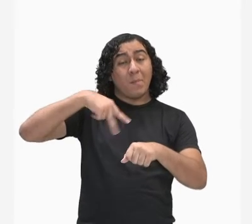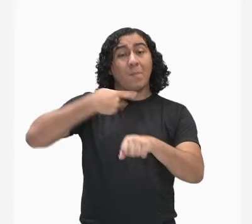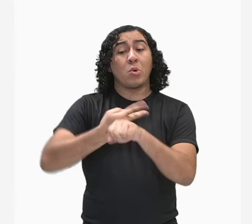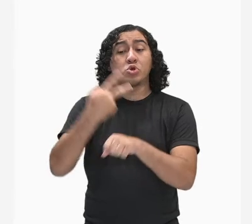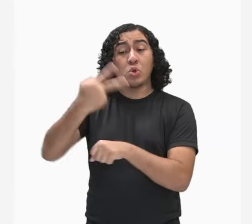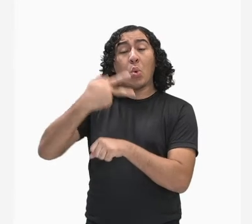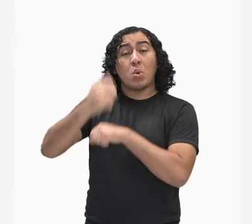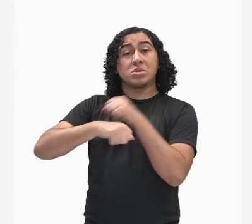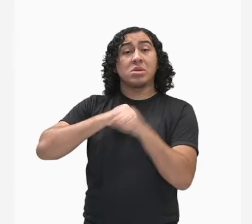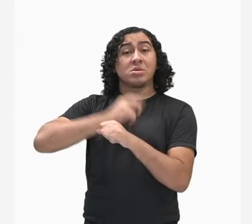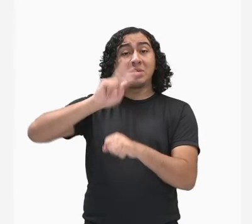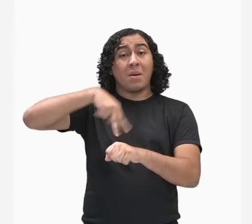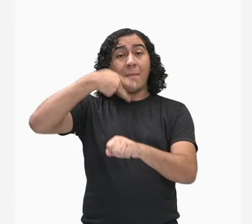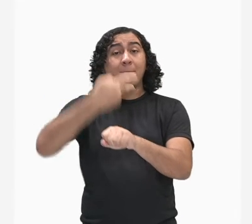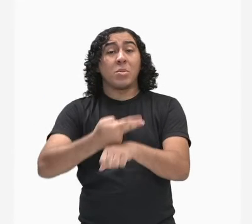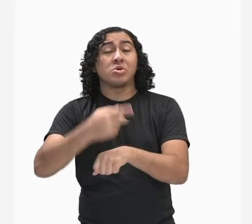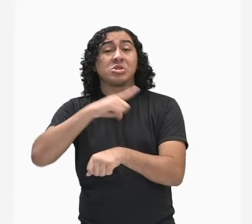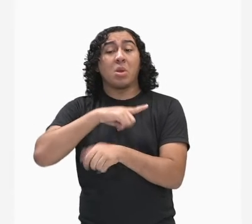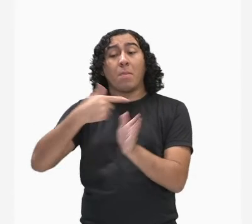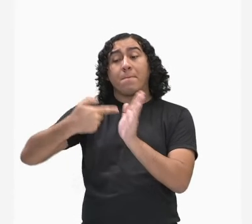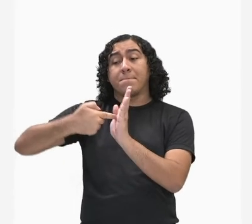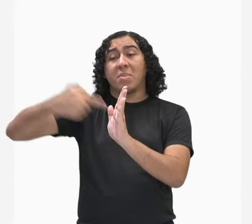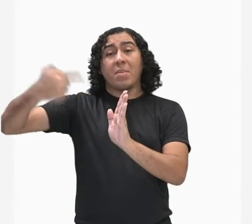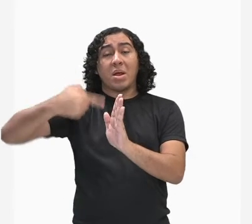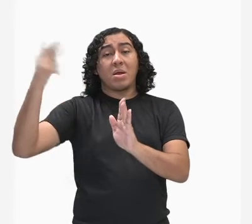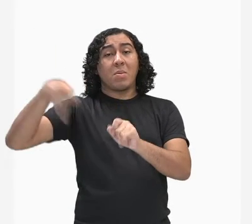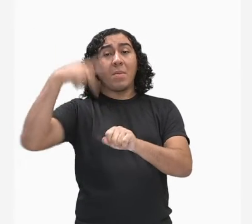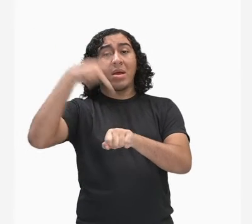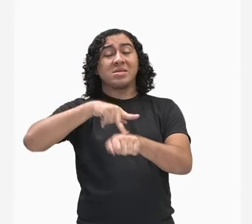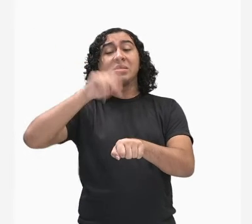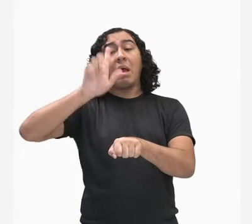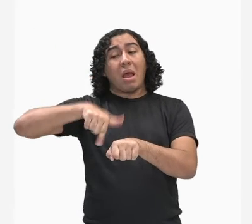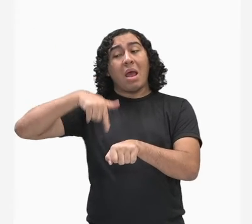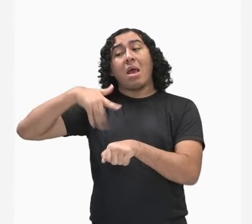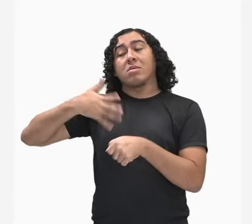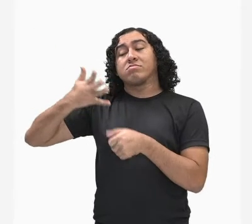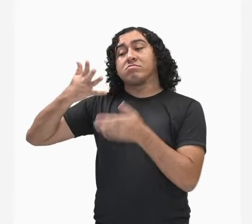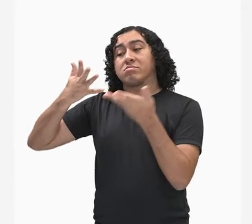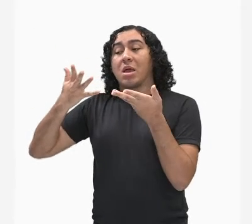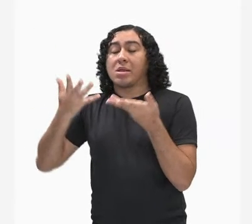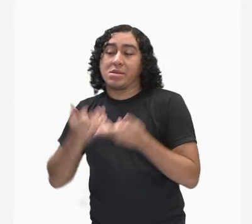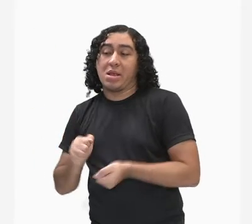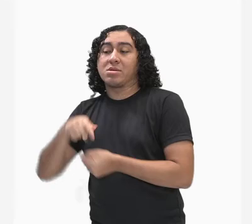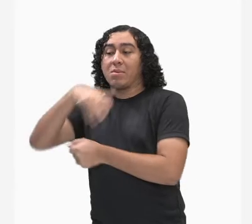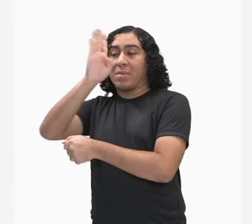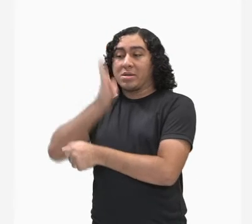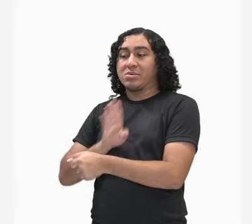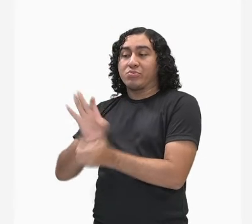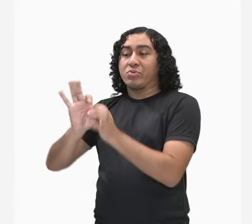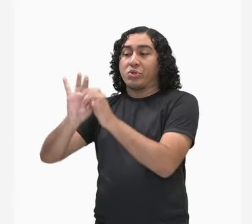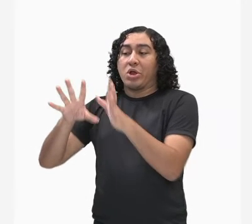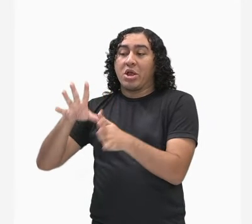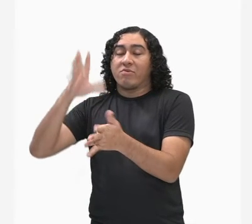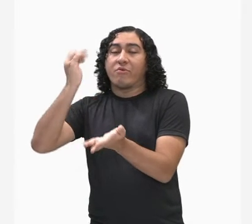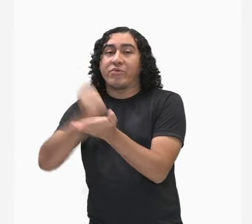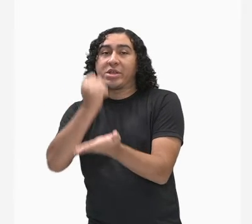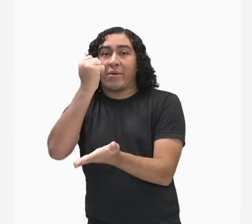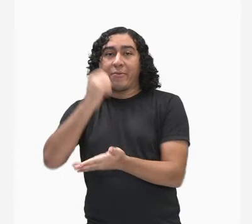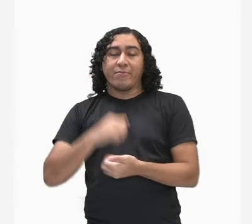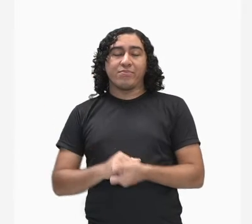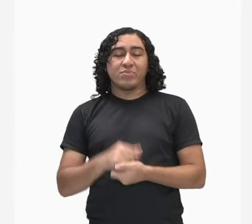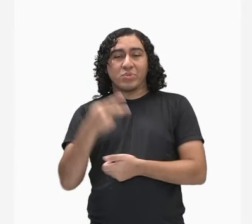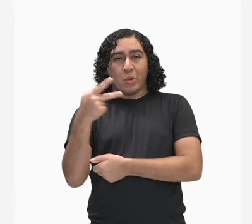1824 nós tivemos o primeiro país a reconhecer a nossa independência. 2 anos aí se